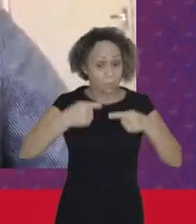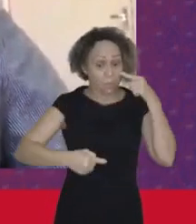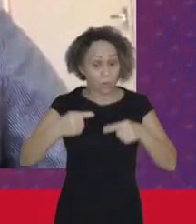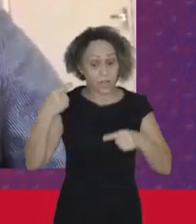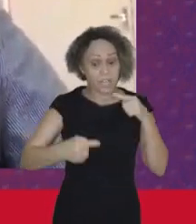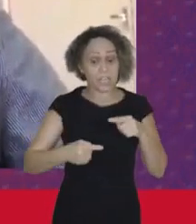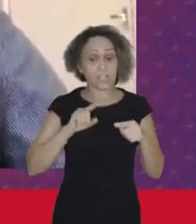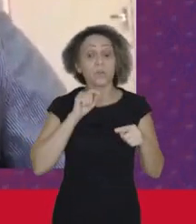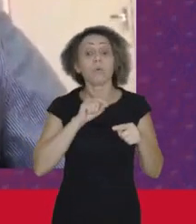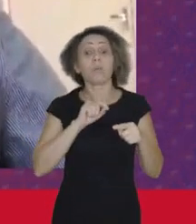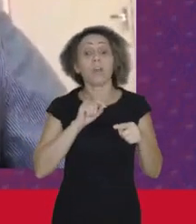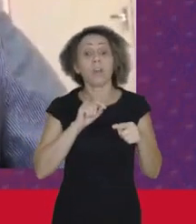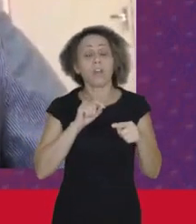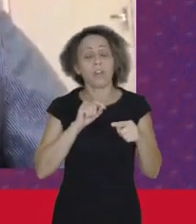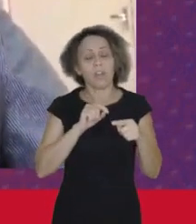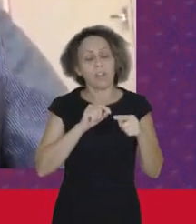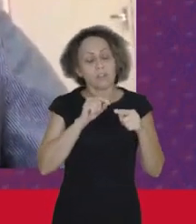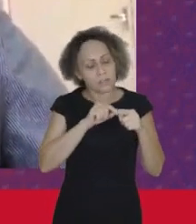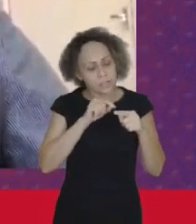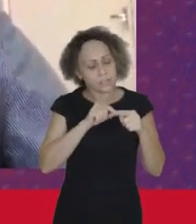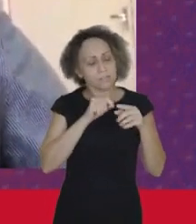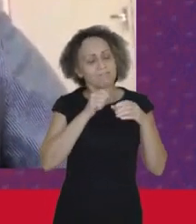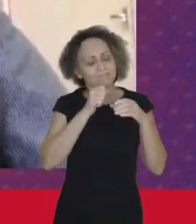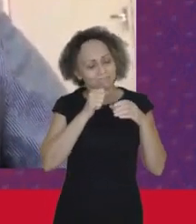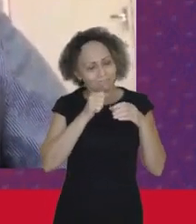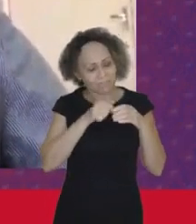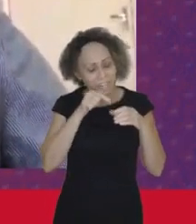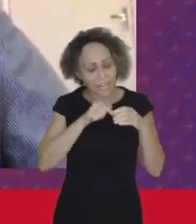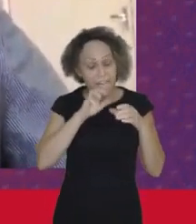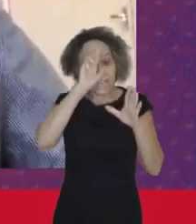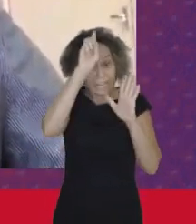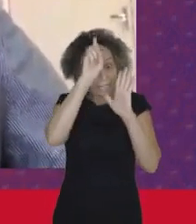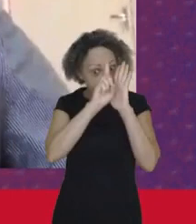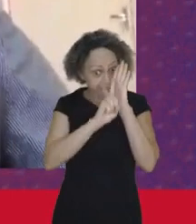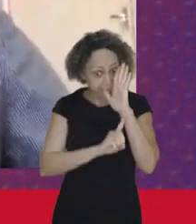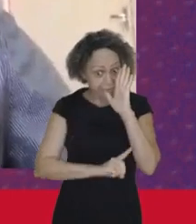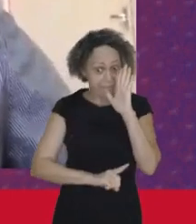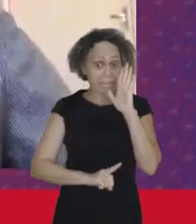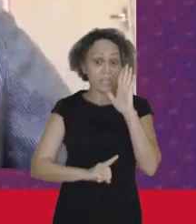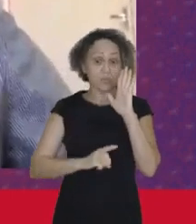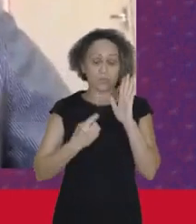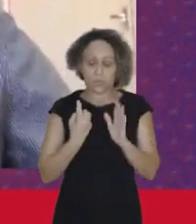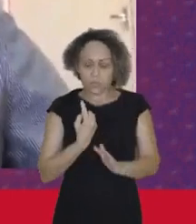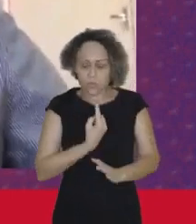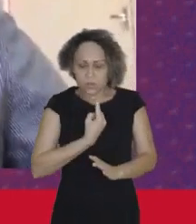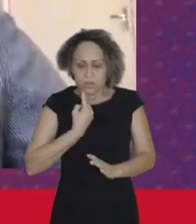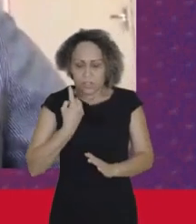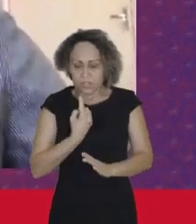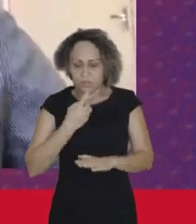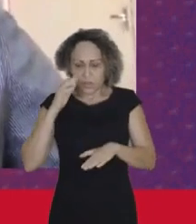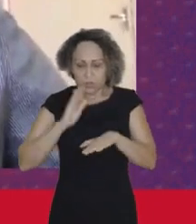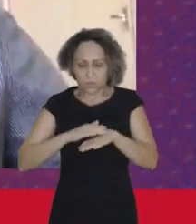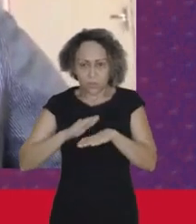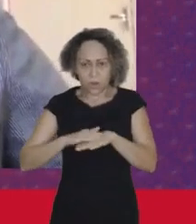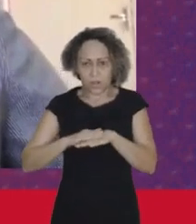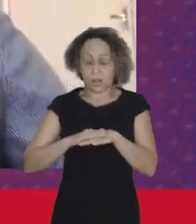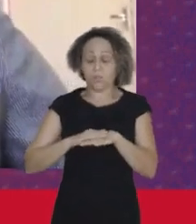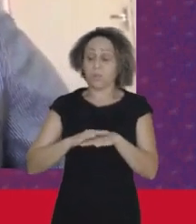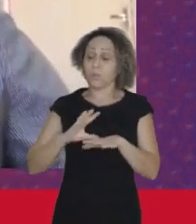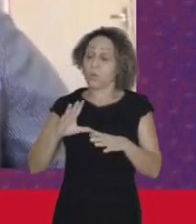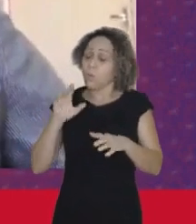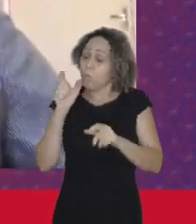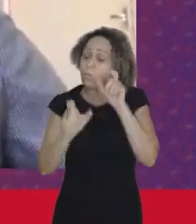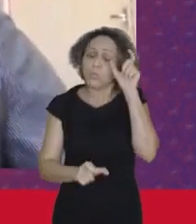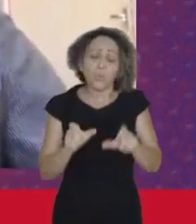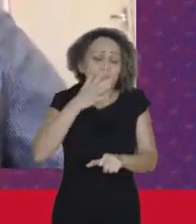as pessoas devem ser livres para se associarem, para participarem dos governos, votarem